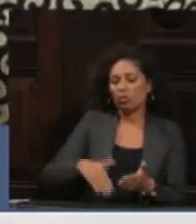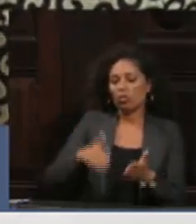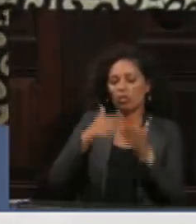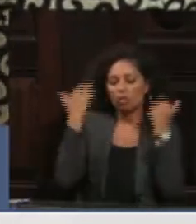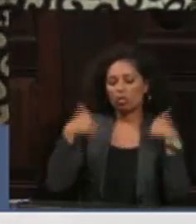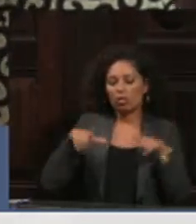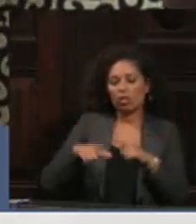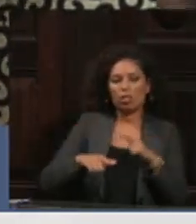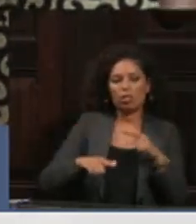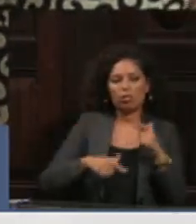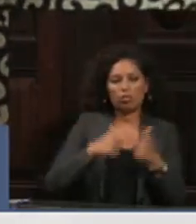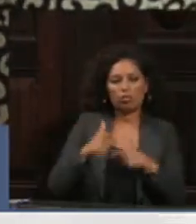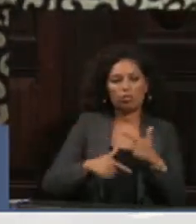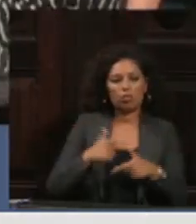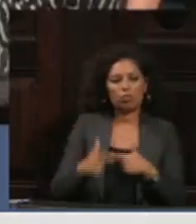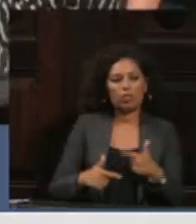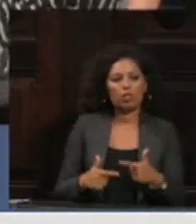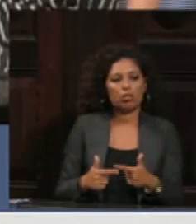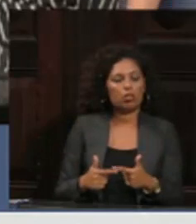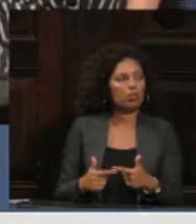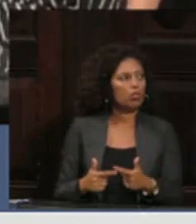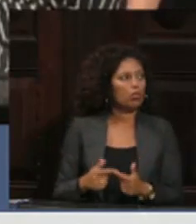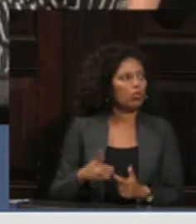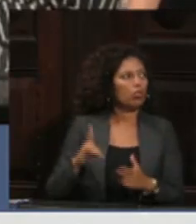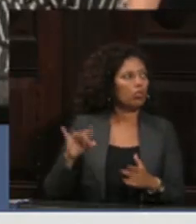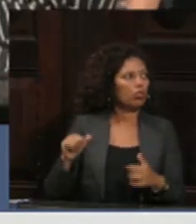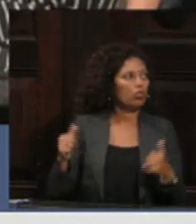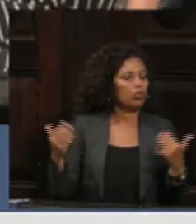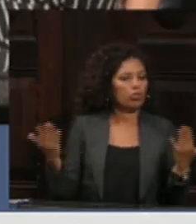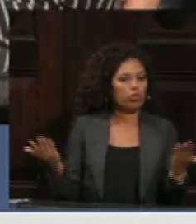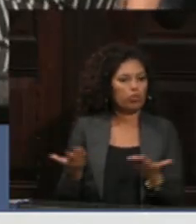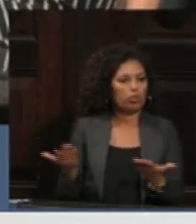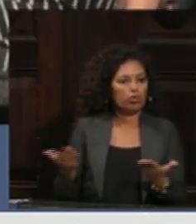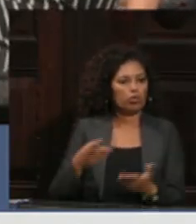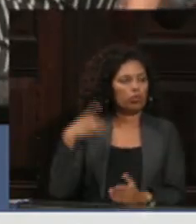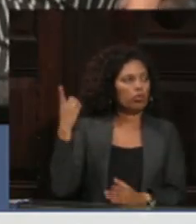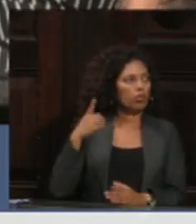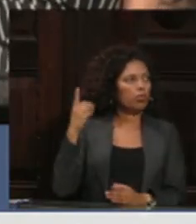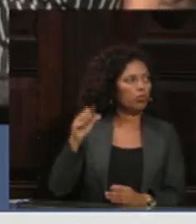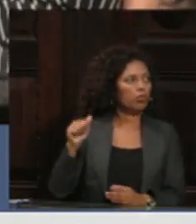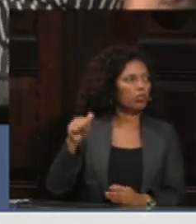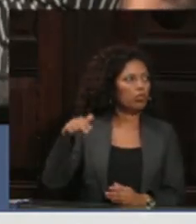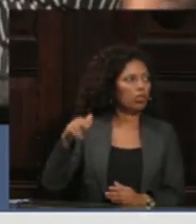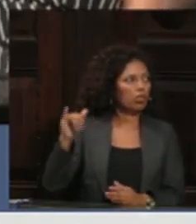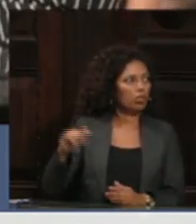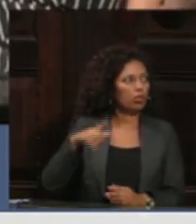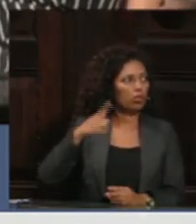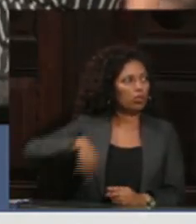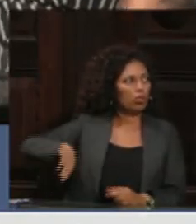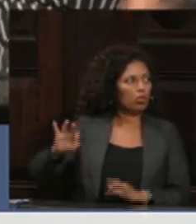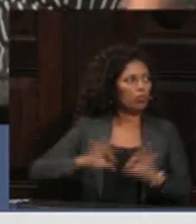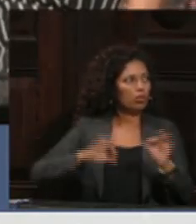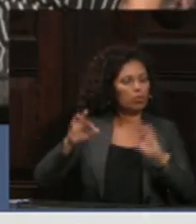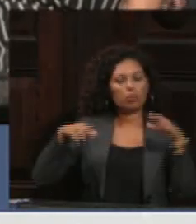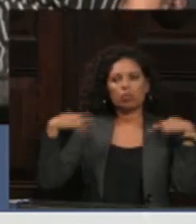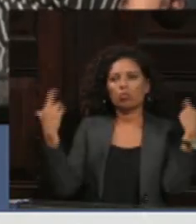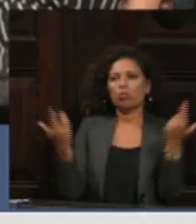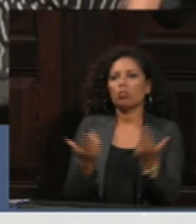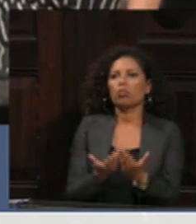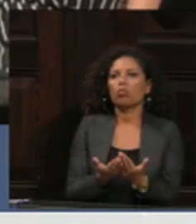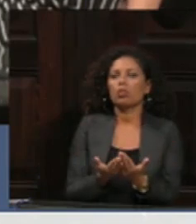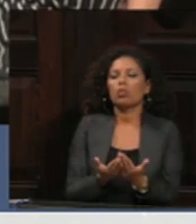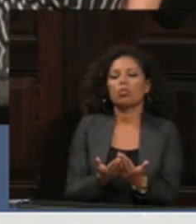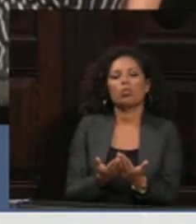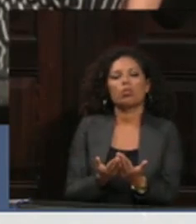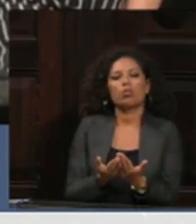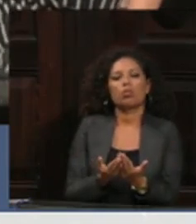tome ciência disso. Pela ordem, senhor presidente. No dia de hoje, deputada Dani, foi feita uma reunião a meu pedido.